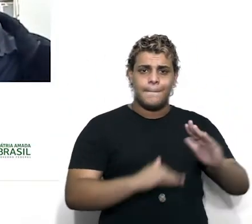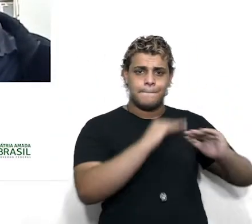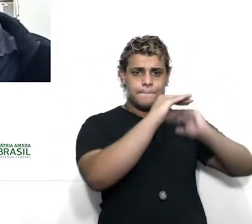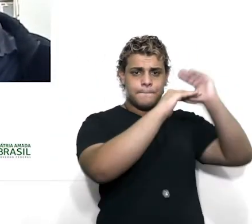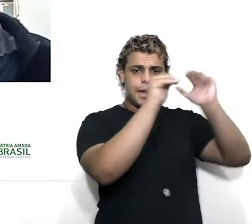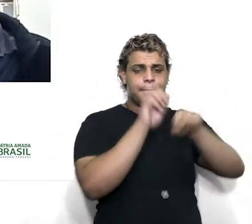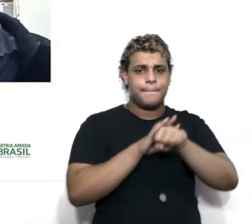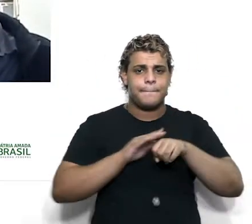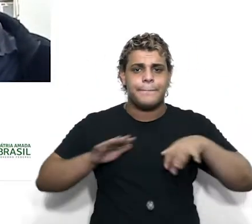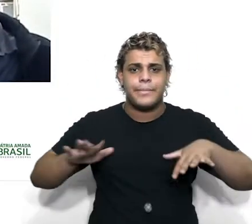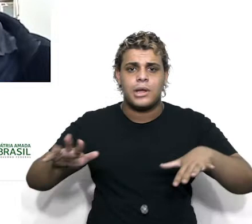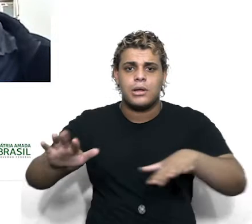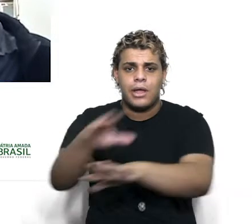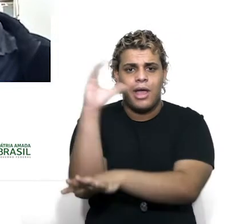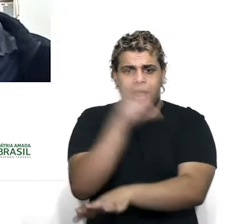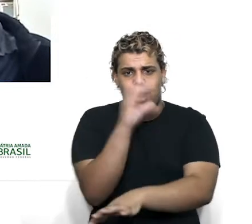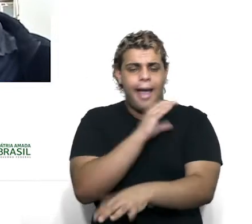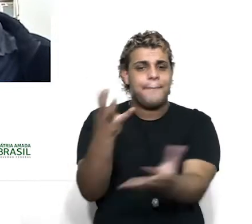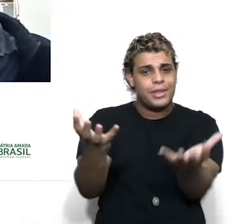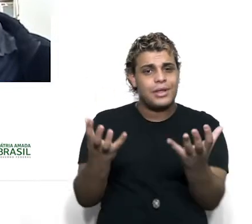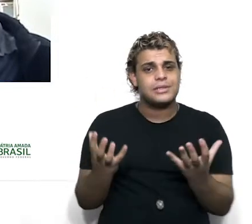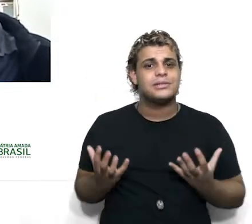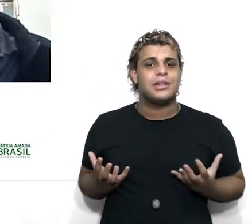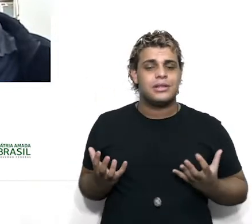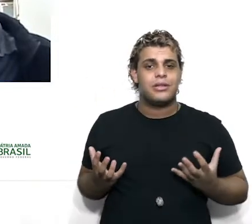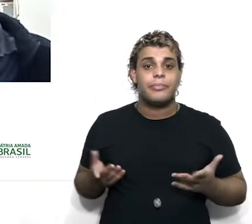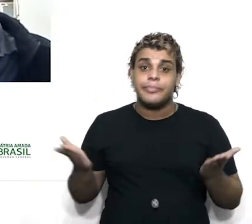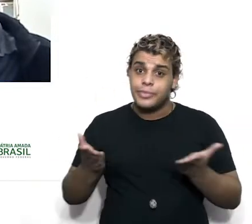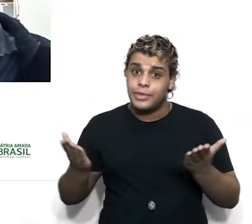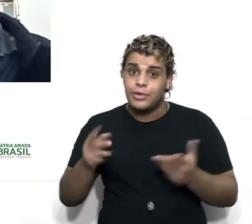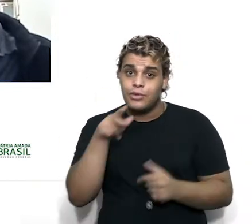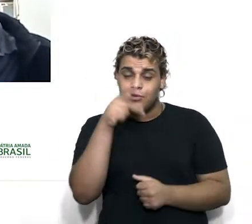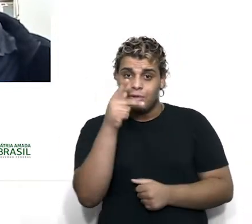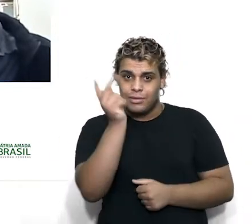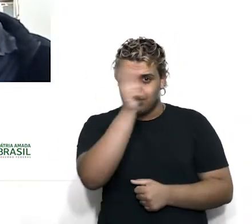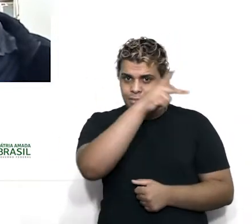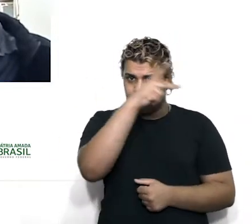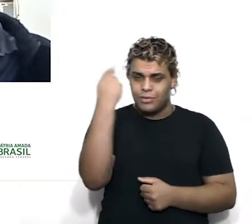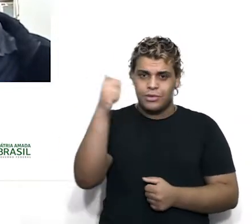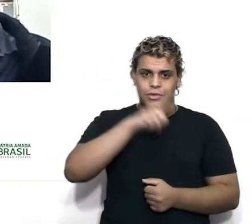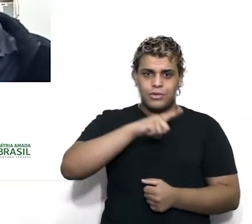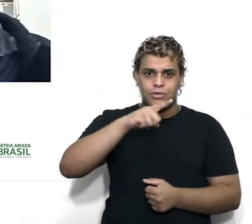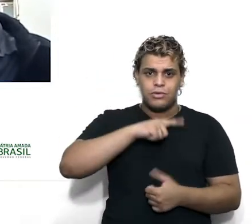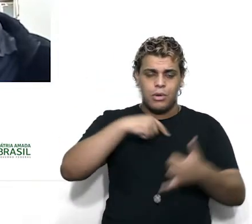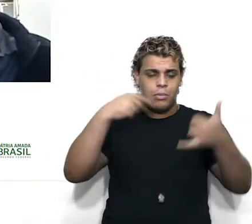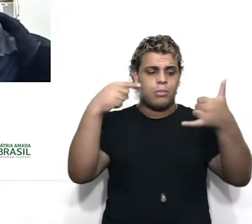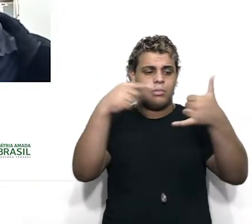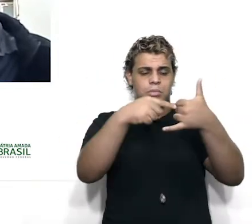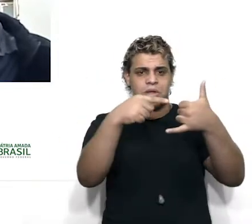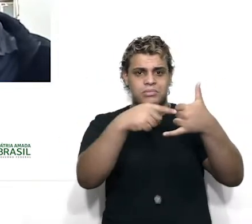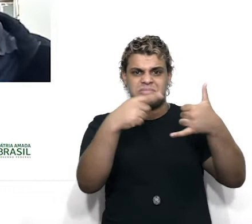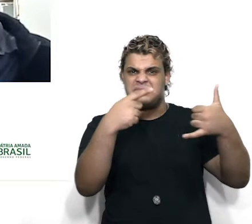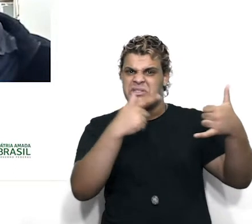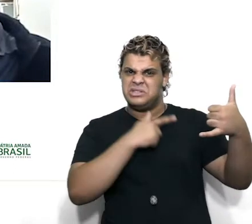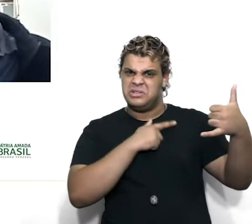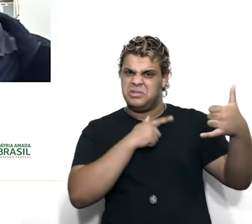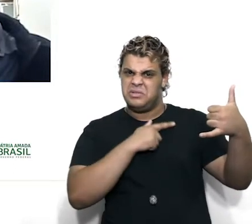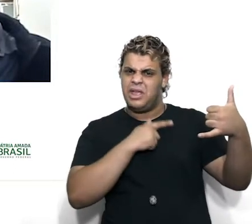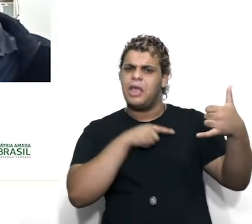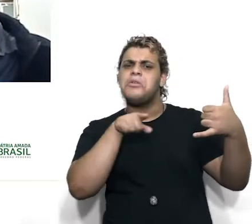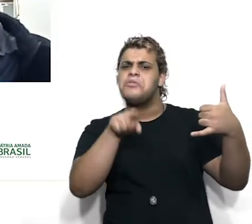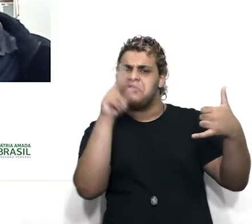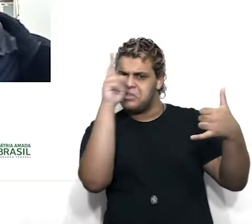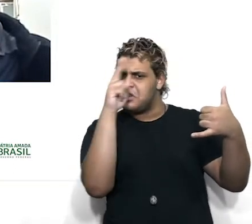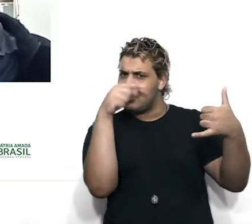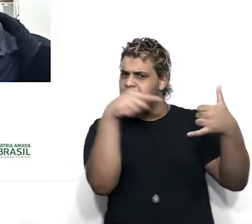uma aceleração a essa aceitação. Inclusive eu estou falando com uma pessoa que tinha um celular que era horroroso. Você lembra do seu